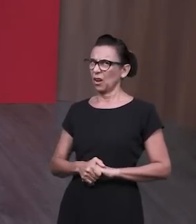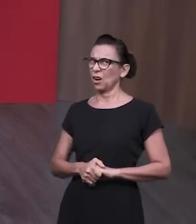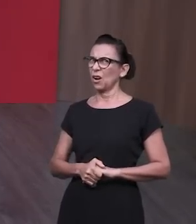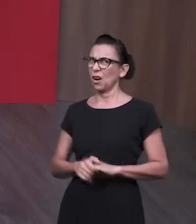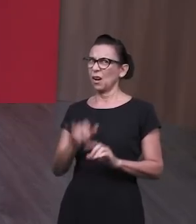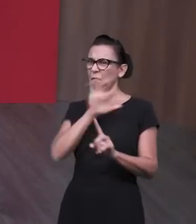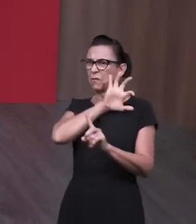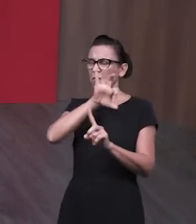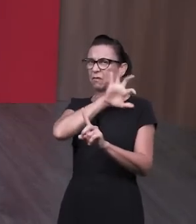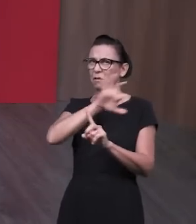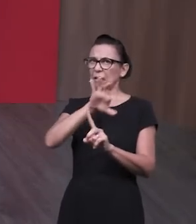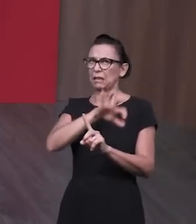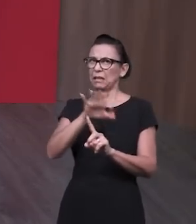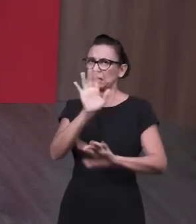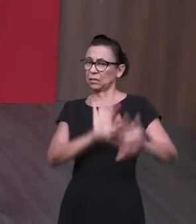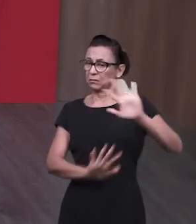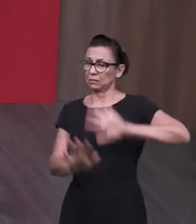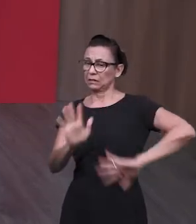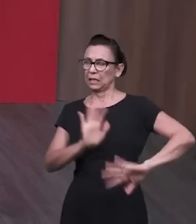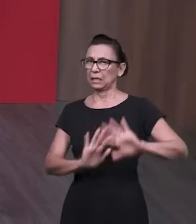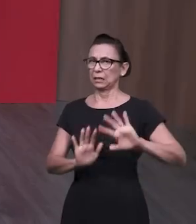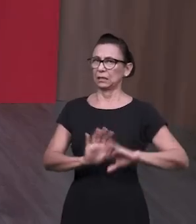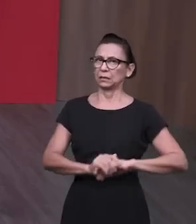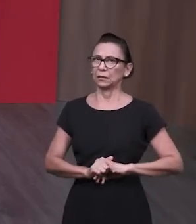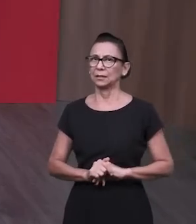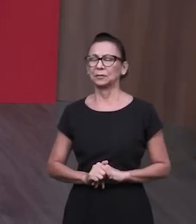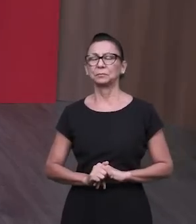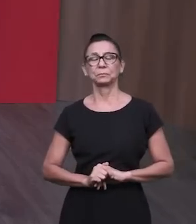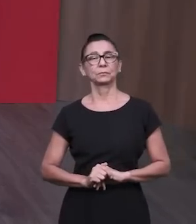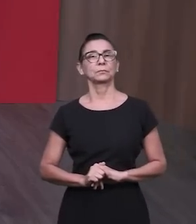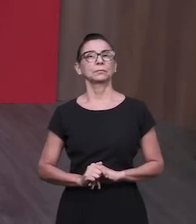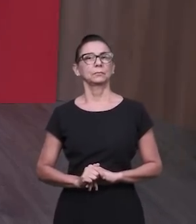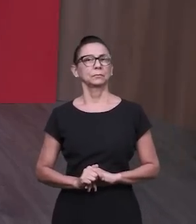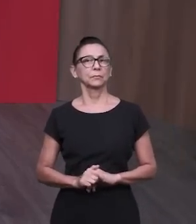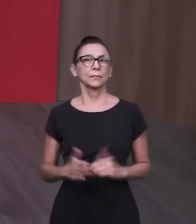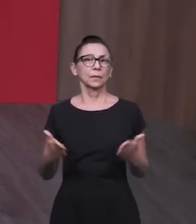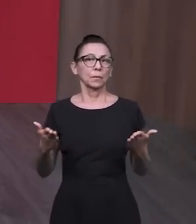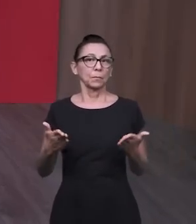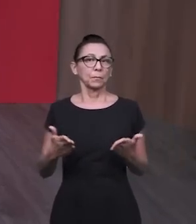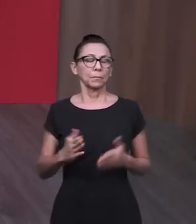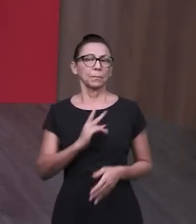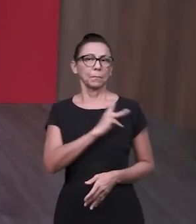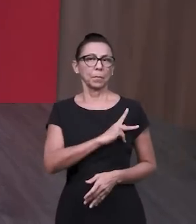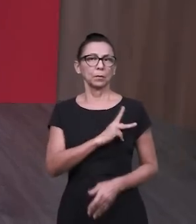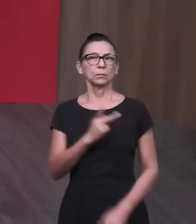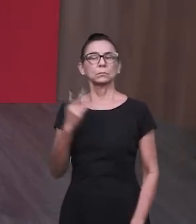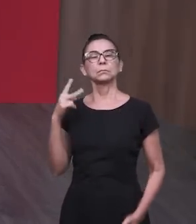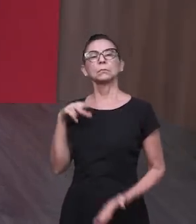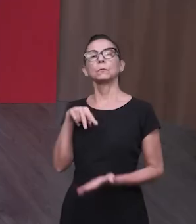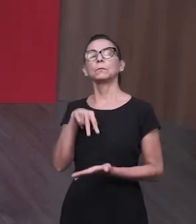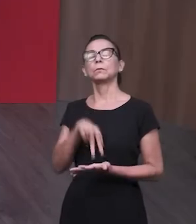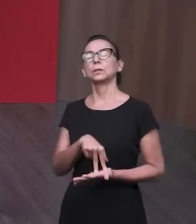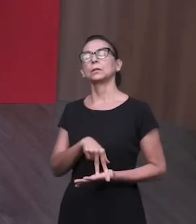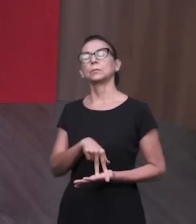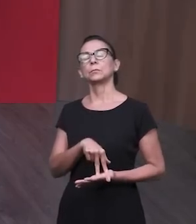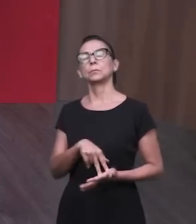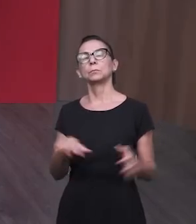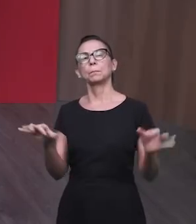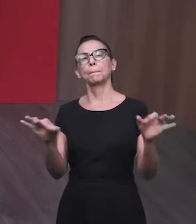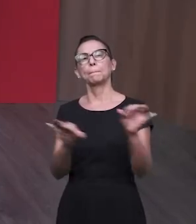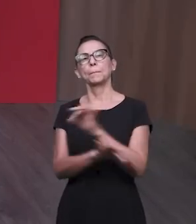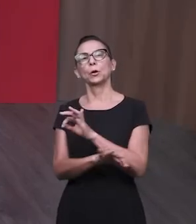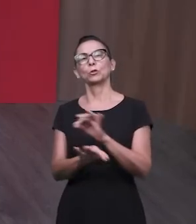conselho. Paulo, tu estás louco. Mas Paulo foi firme. Amém. Paulo estava pronto para